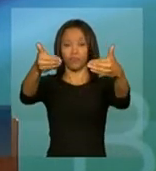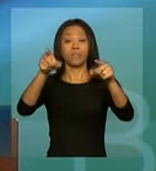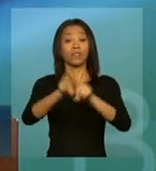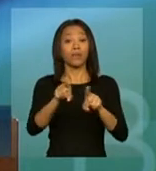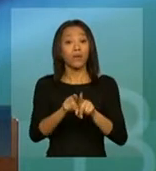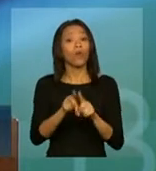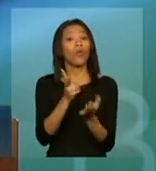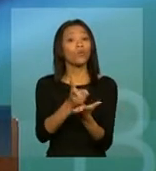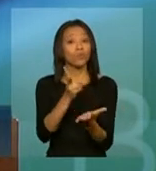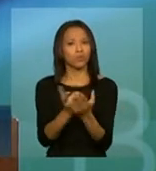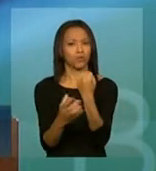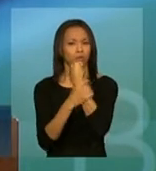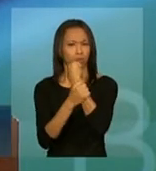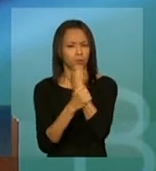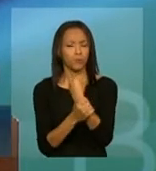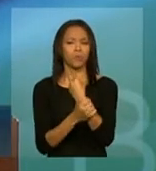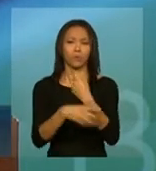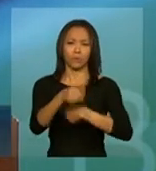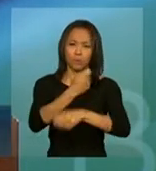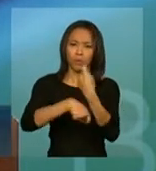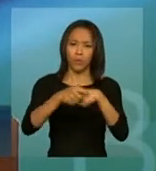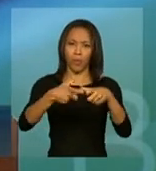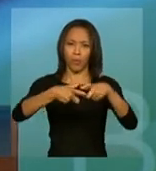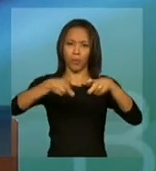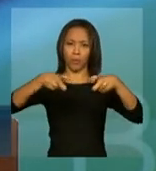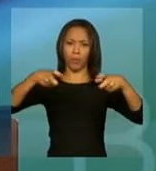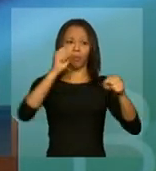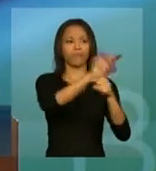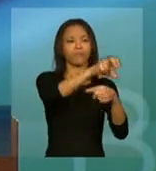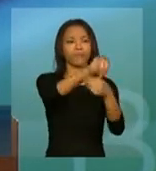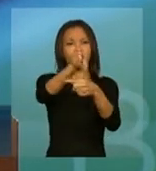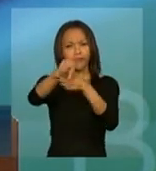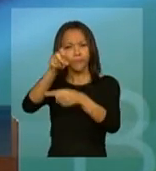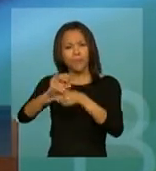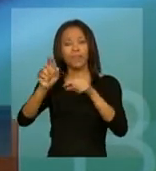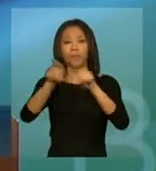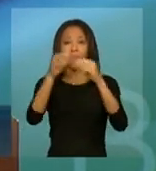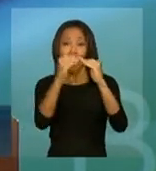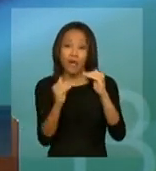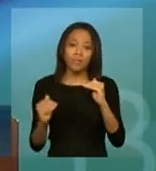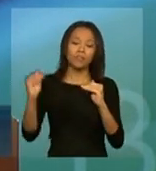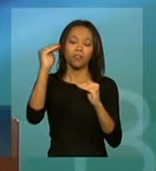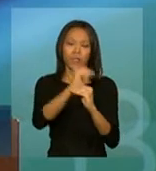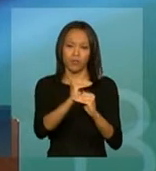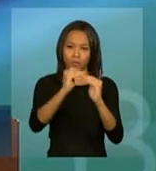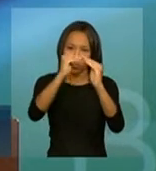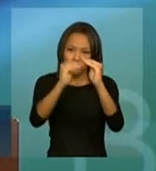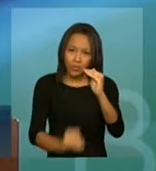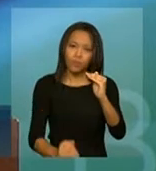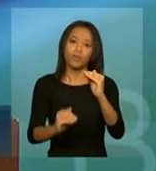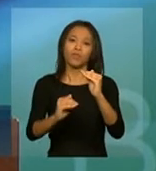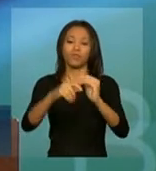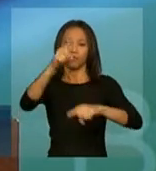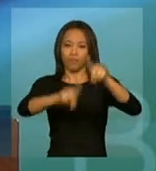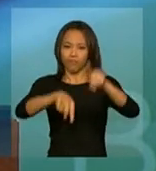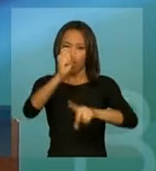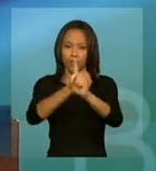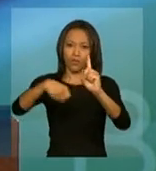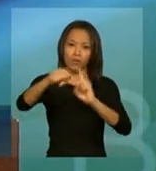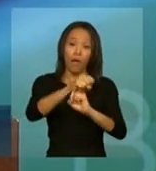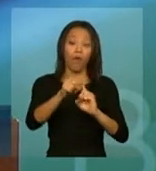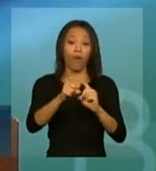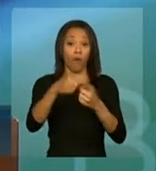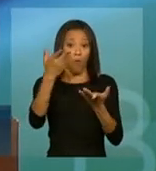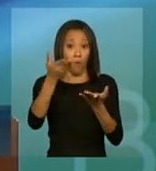mantém a estabilidade, o crescimento e o emprego e, sobretudo, a redução das desigualdades sociais. Com efeito, o Brasil